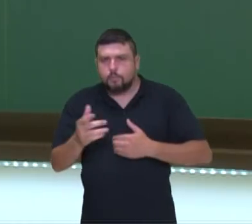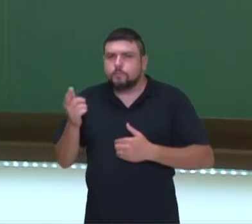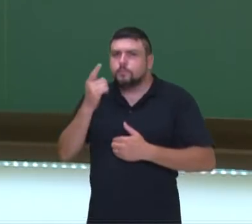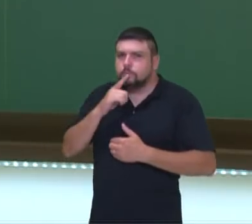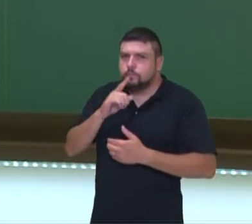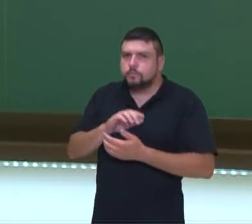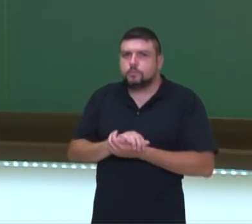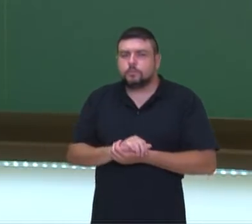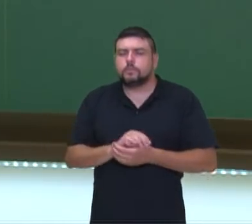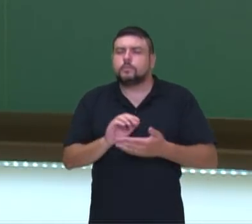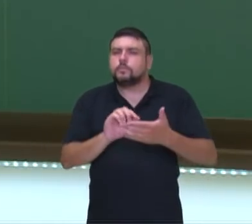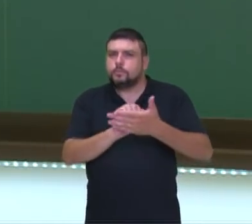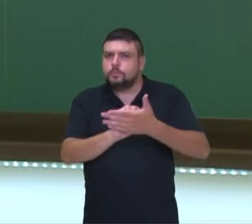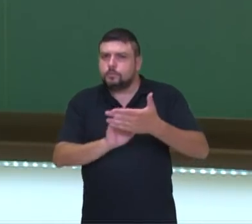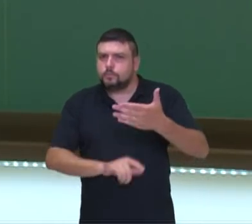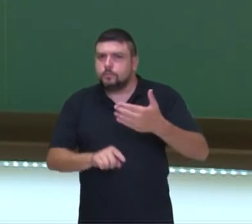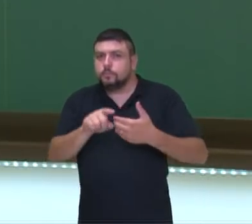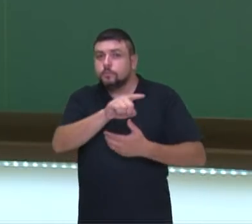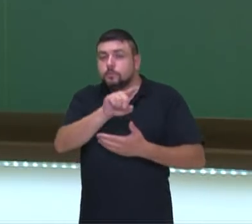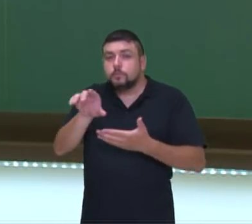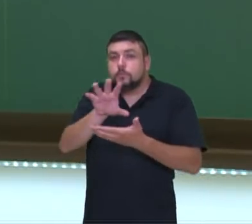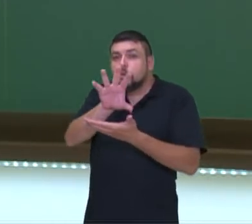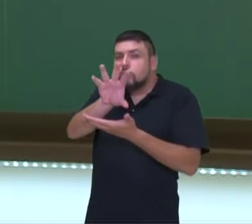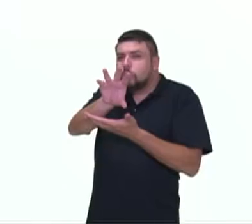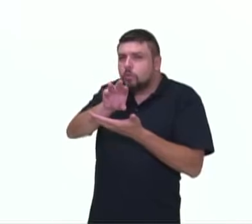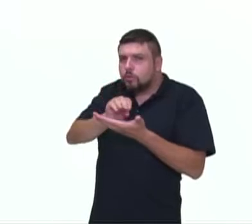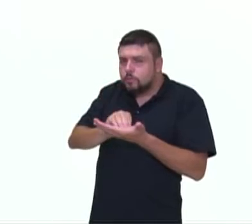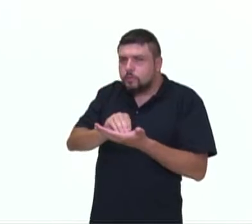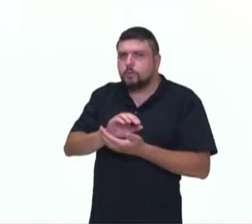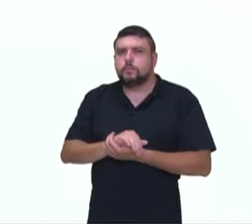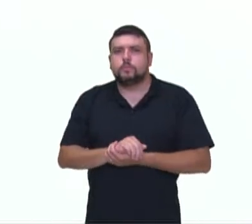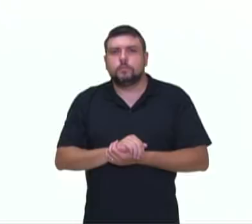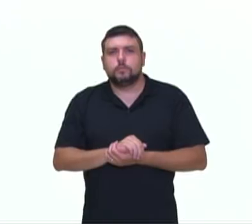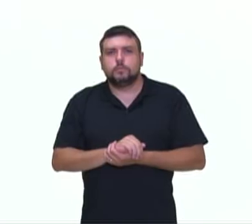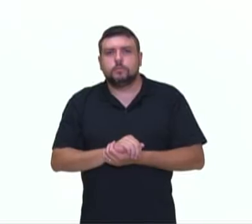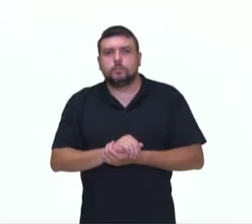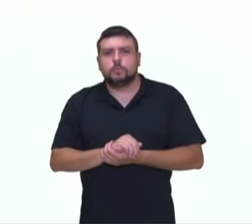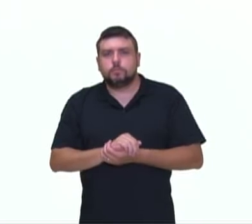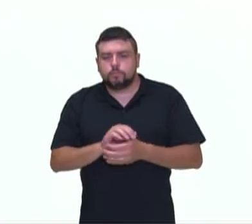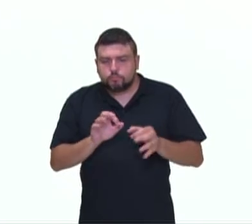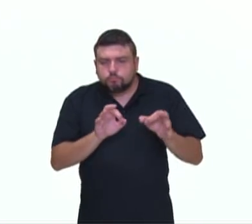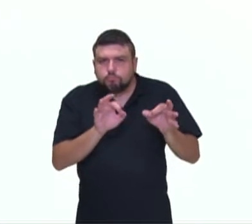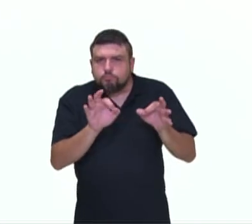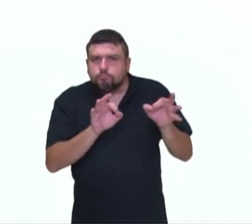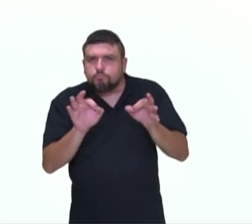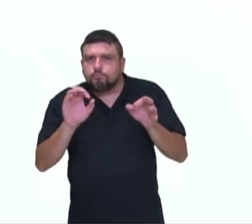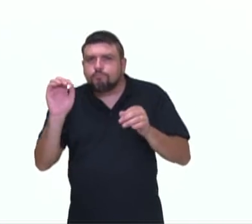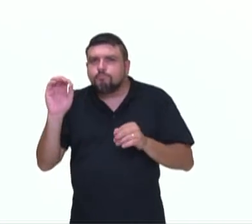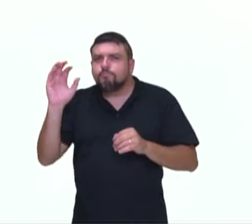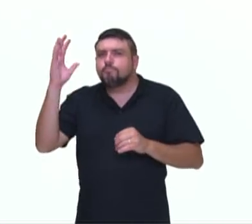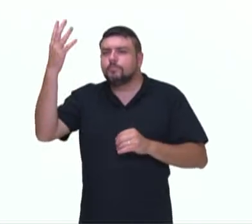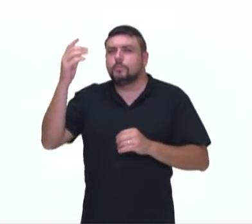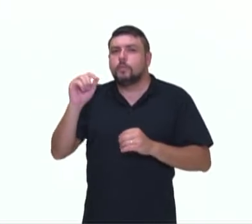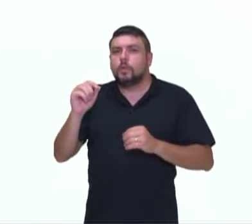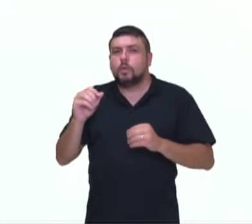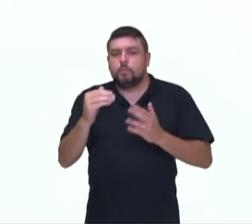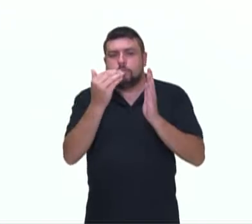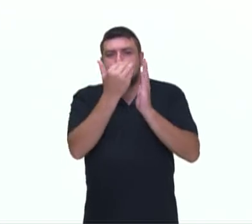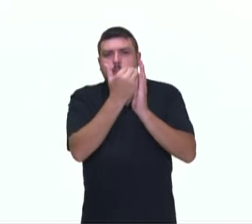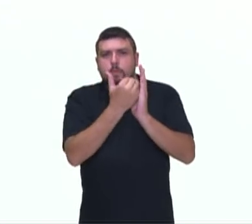uma atividade para vocês copiarem no caderno de vocês. Organize os fenômenos a seguir em duas